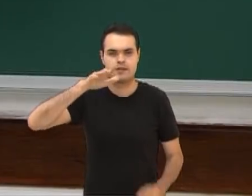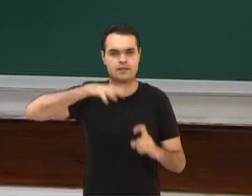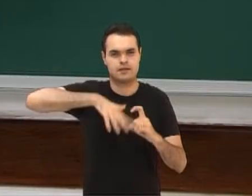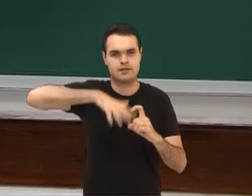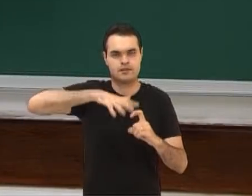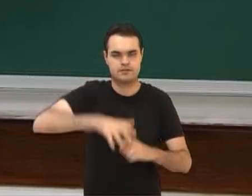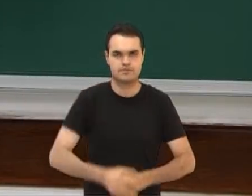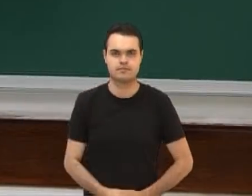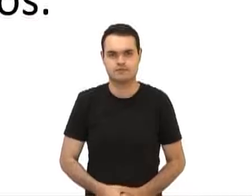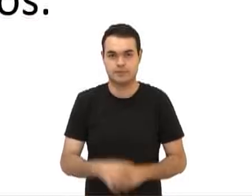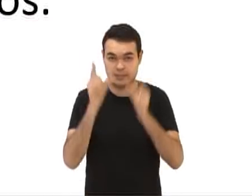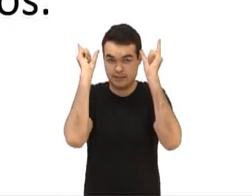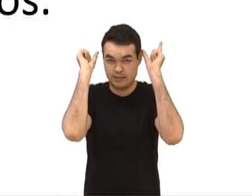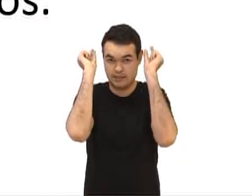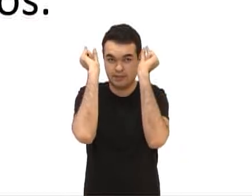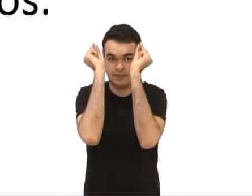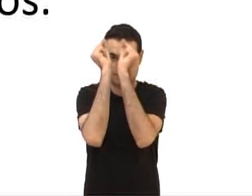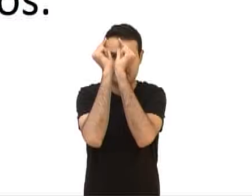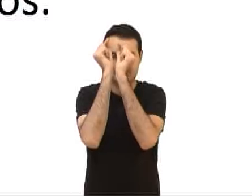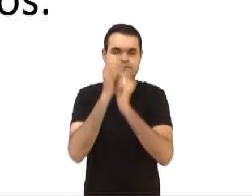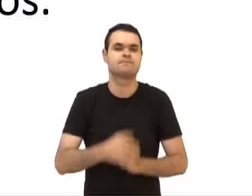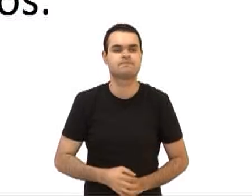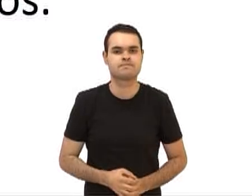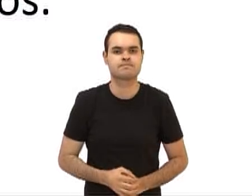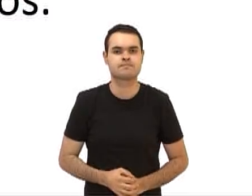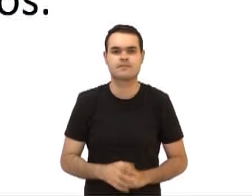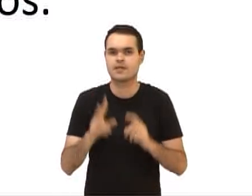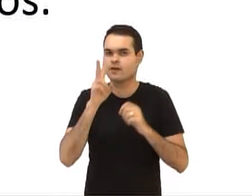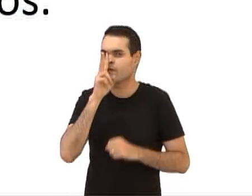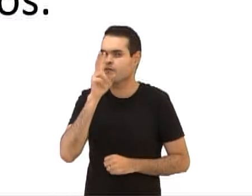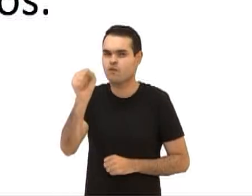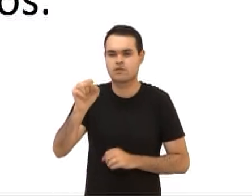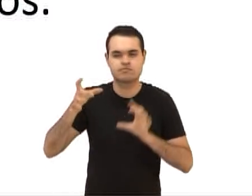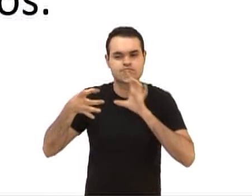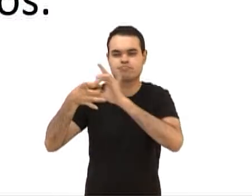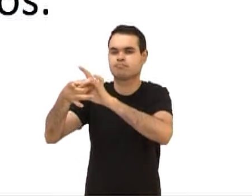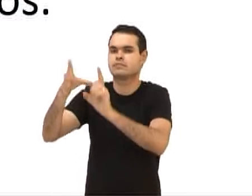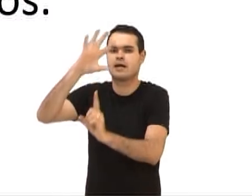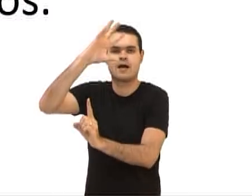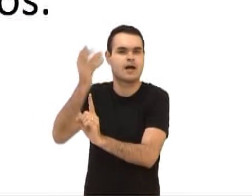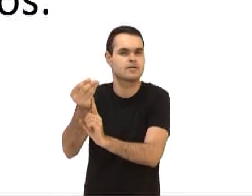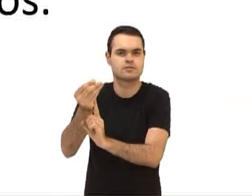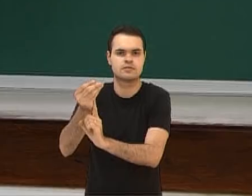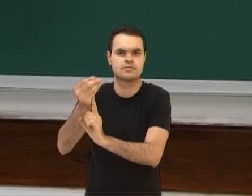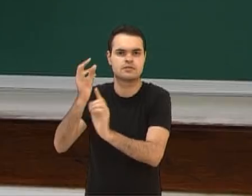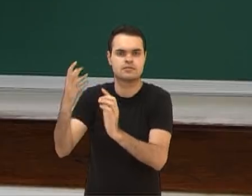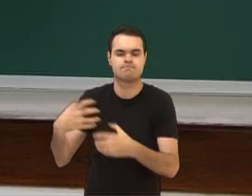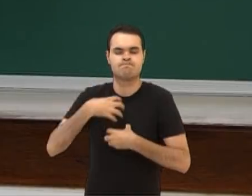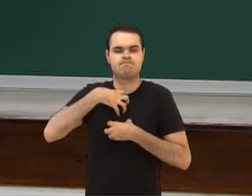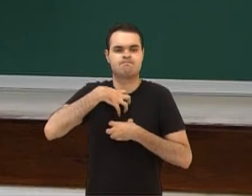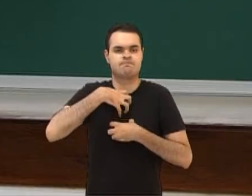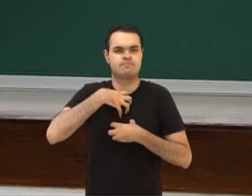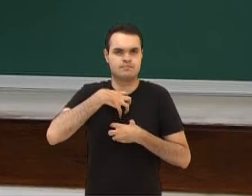é a mitologia grega, né? Destacaram-se muito no mundo das artes, inspirou até o próprio Renascimento, né? As